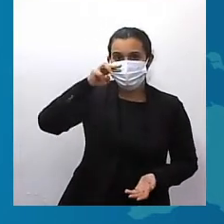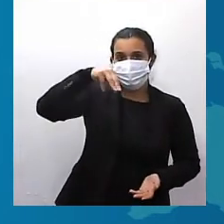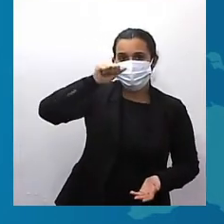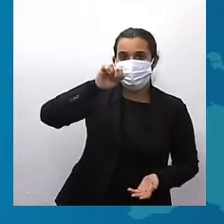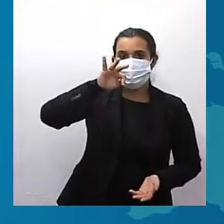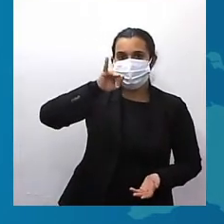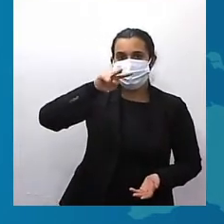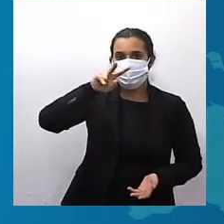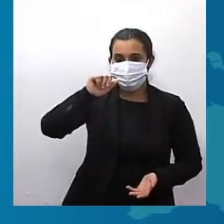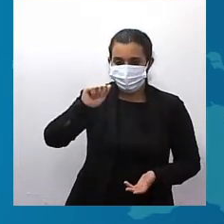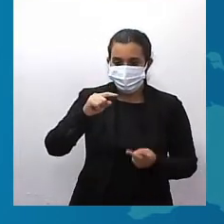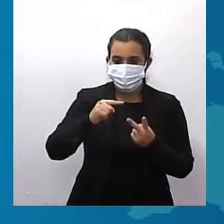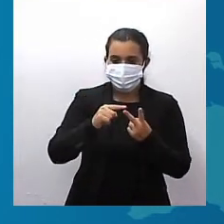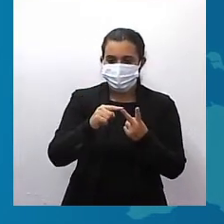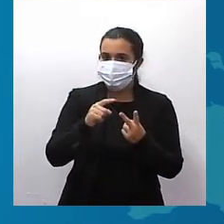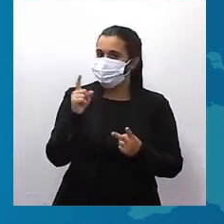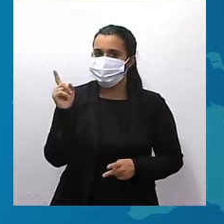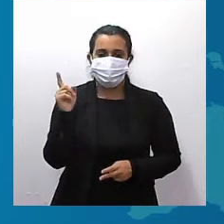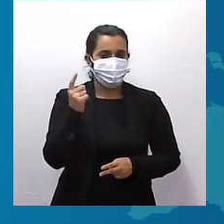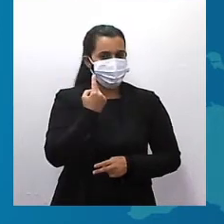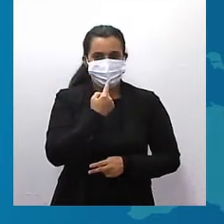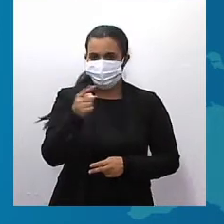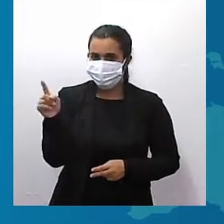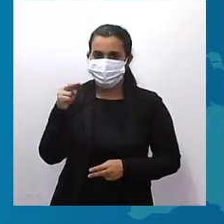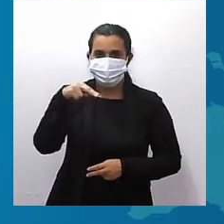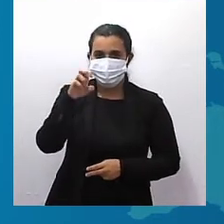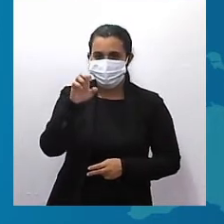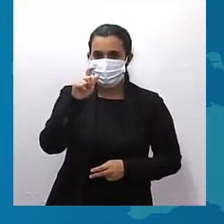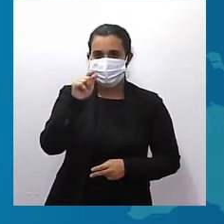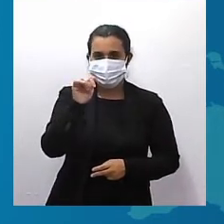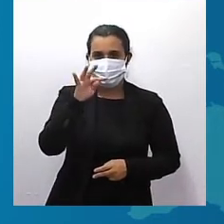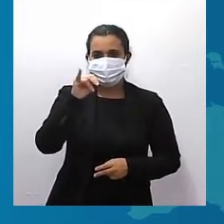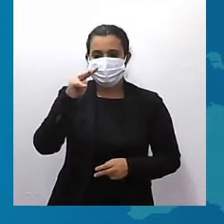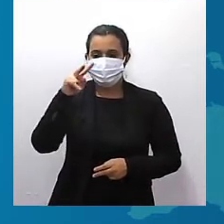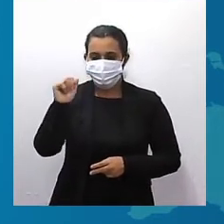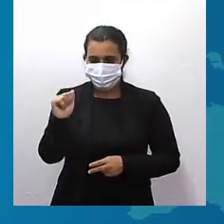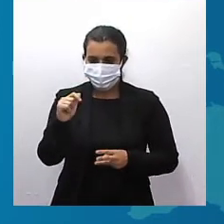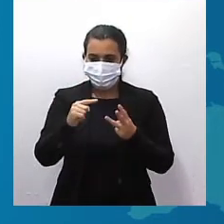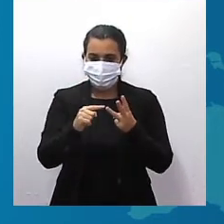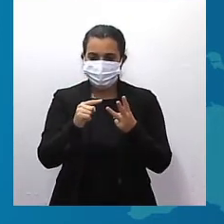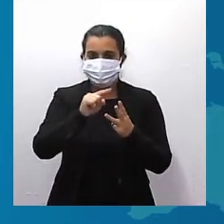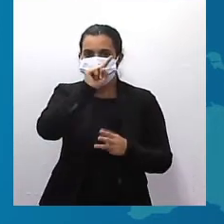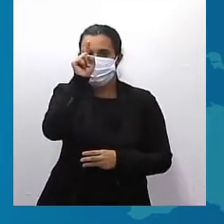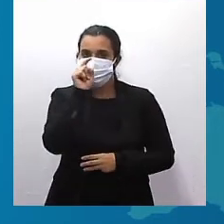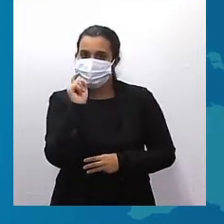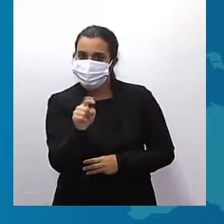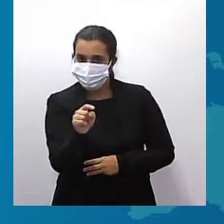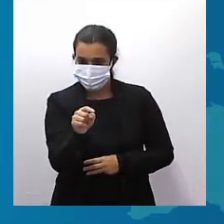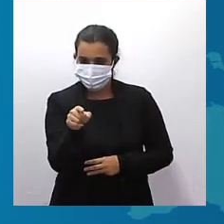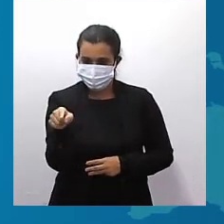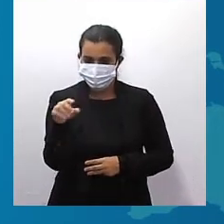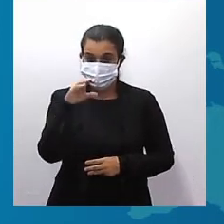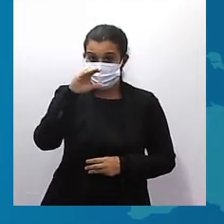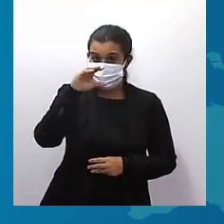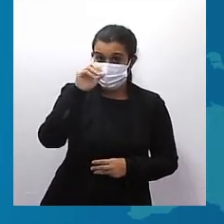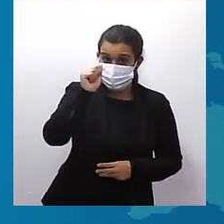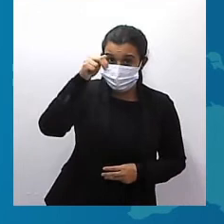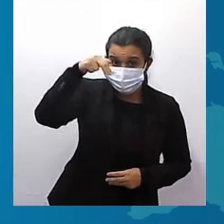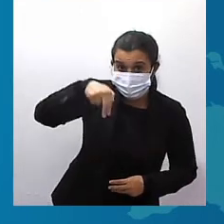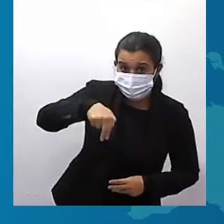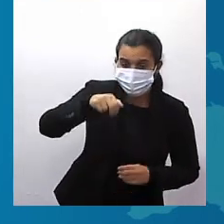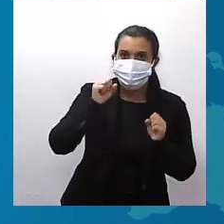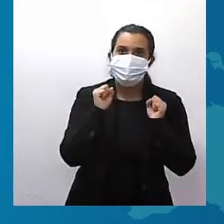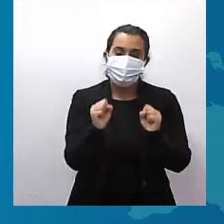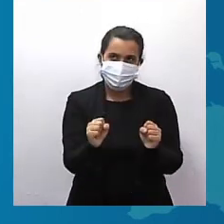negativa, and interrogative, e a interrogativa. Lembrando que o verbo can, ele pode sugerir